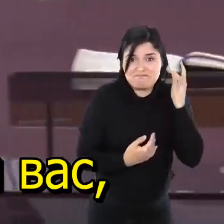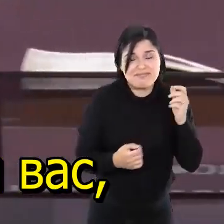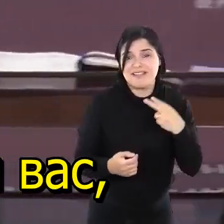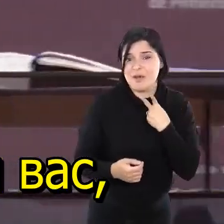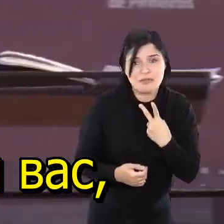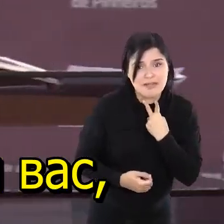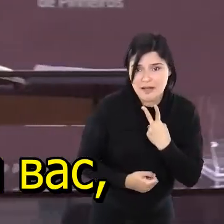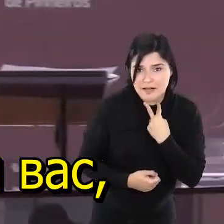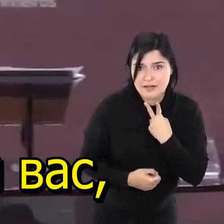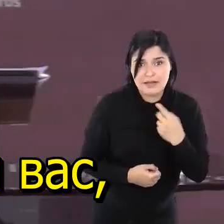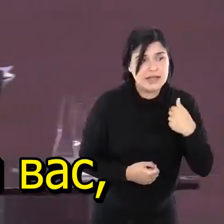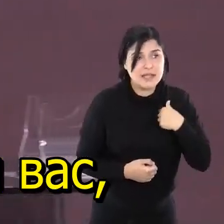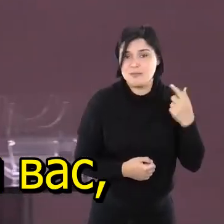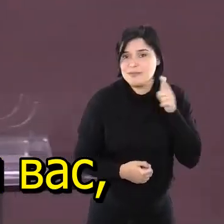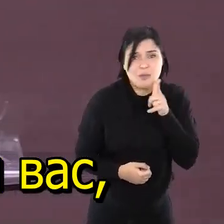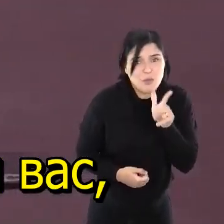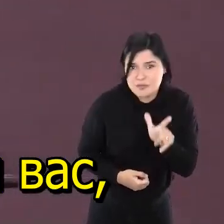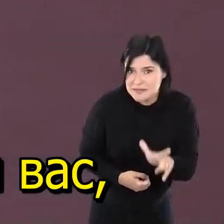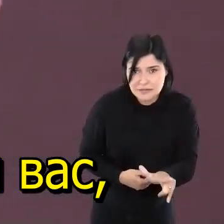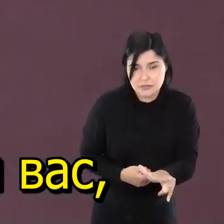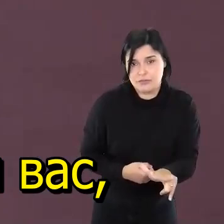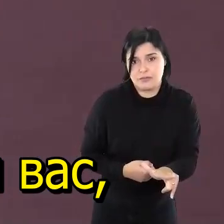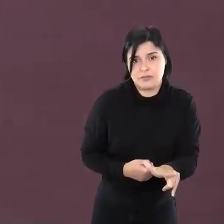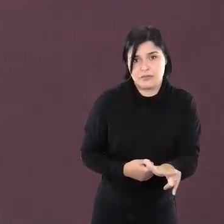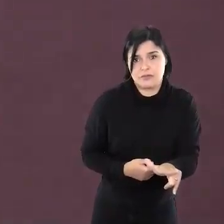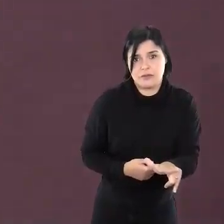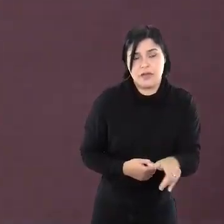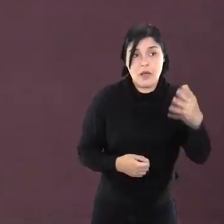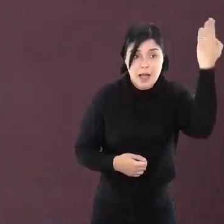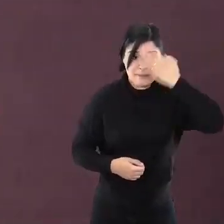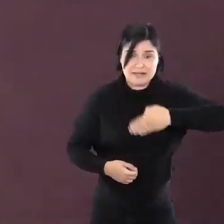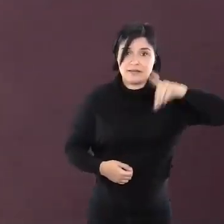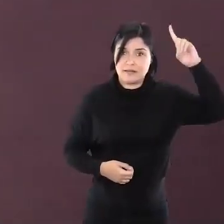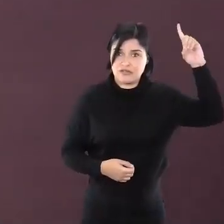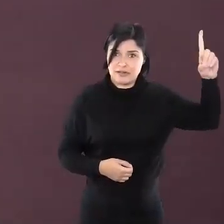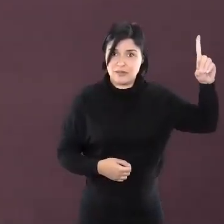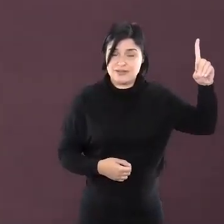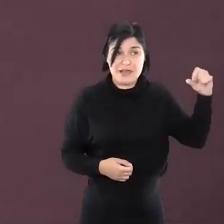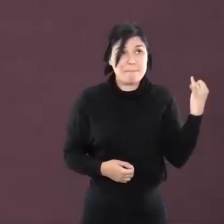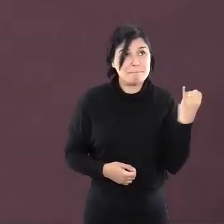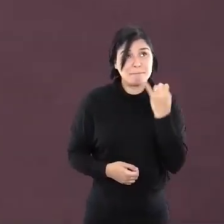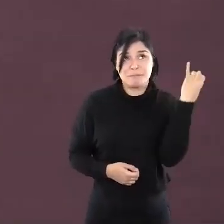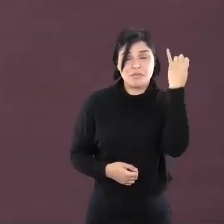A presença de Deus, para mim, para você, ela é indispensável.